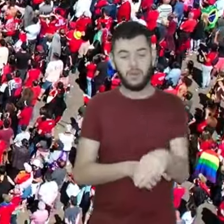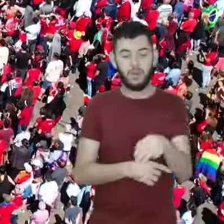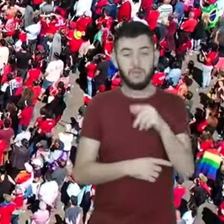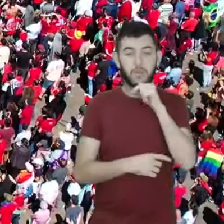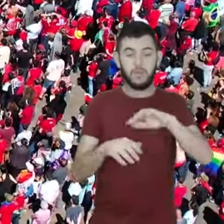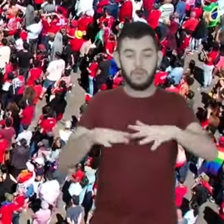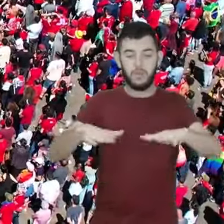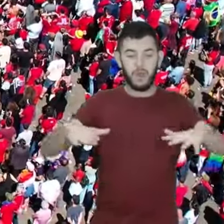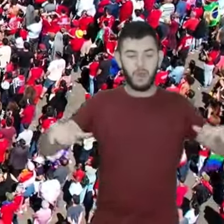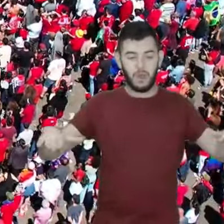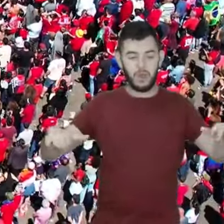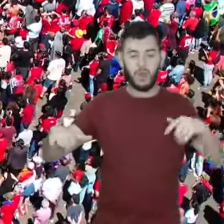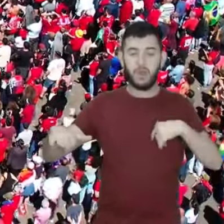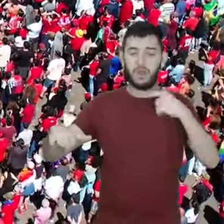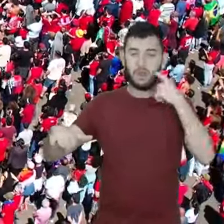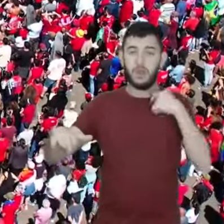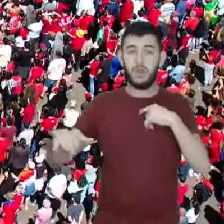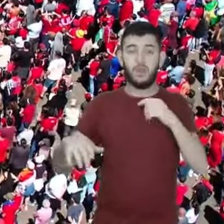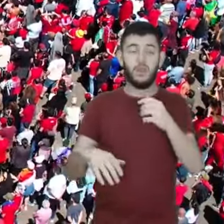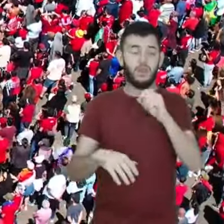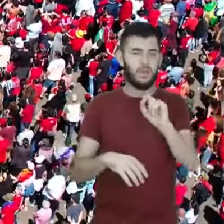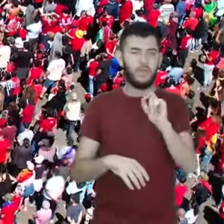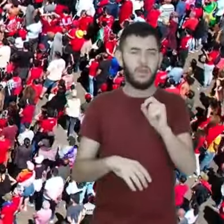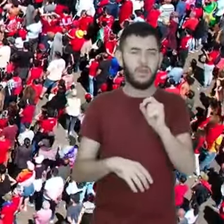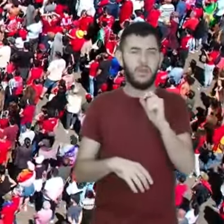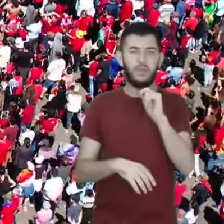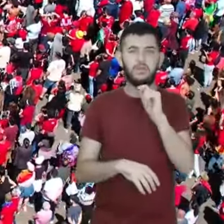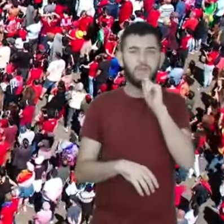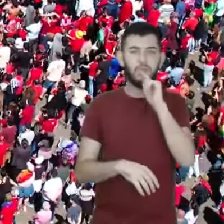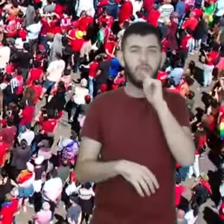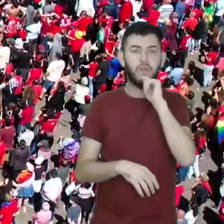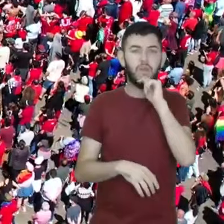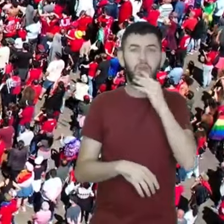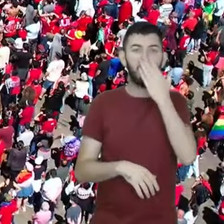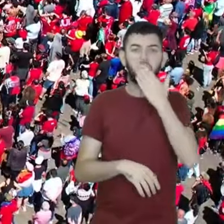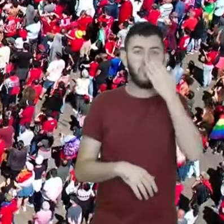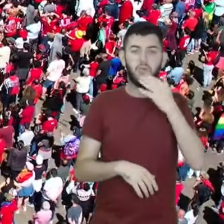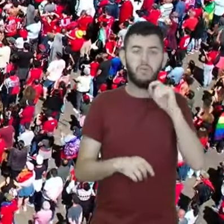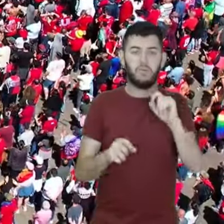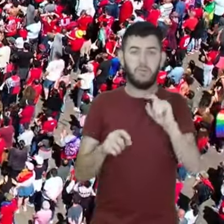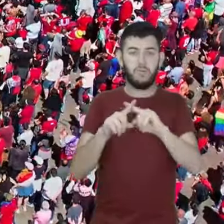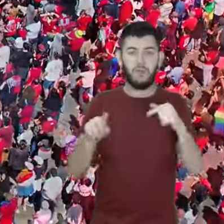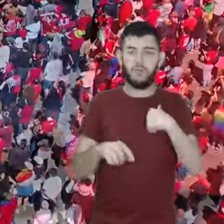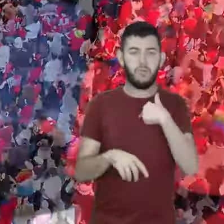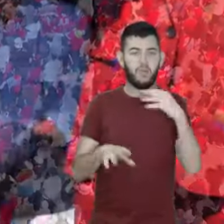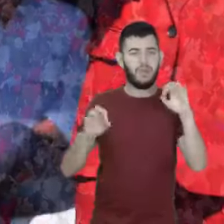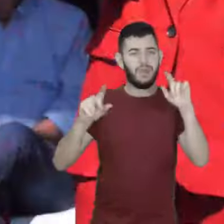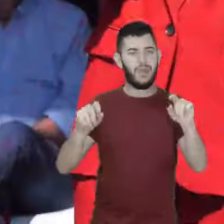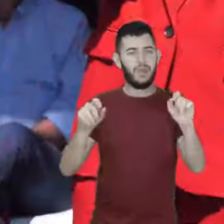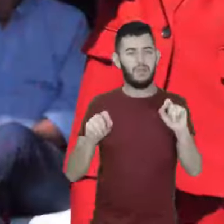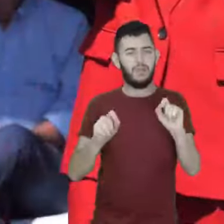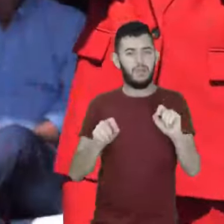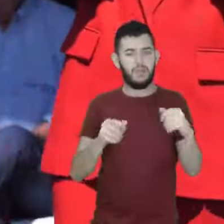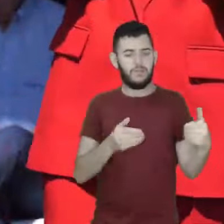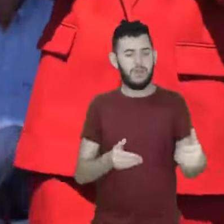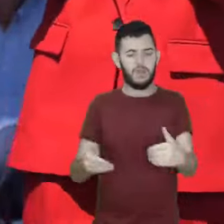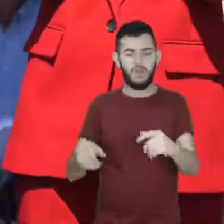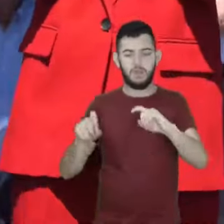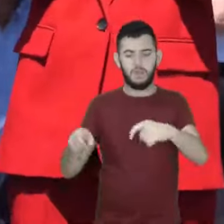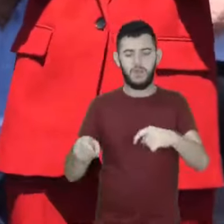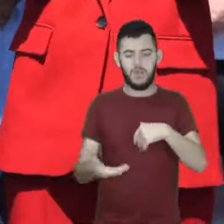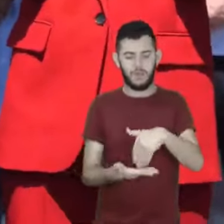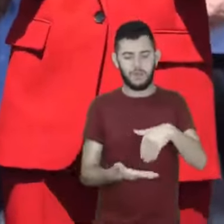mundo. Não tem sentido o Ministério da Pesca ser uma secretaria do Ministério da Cultura, da Agricultura. E a